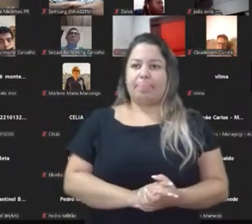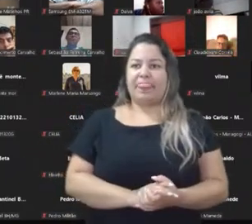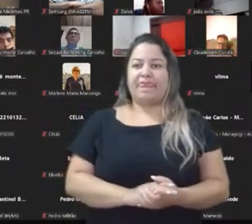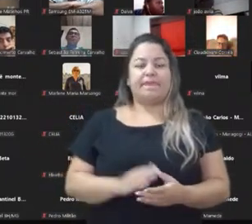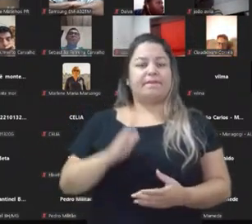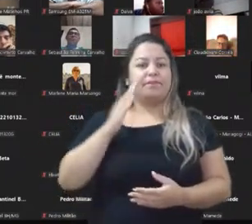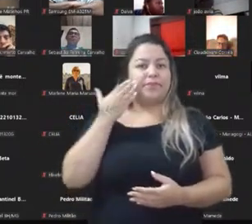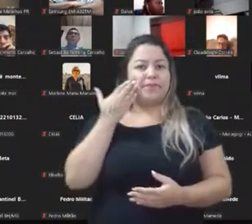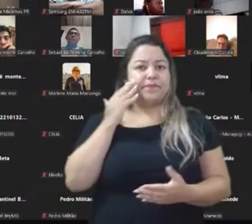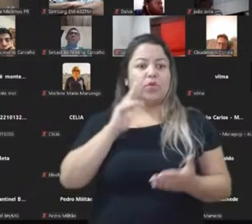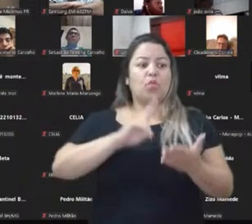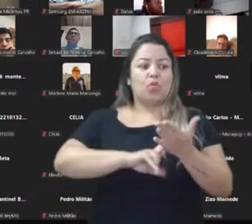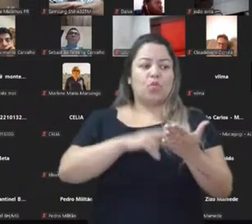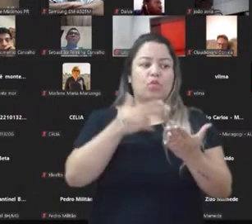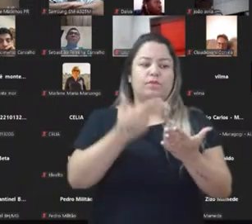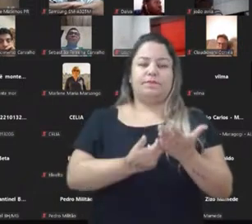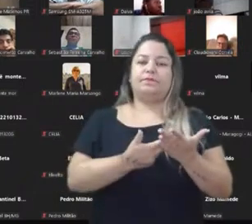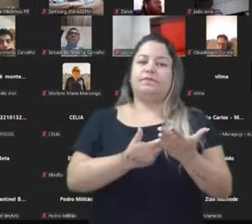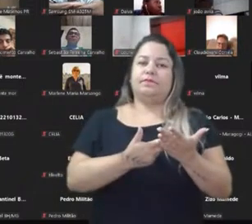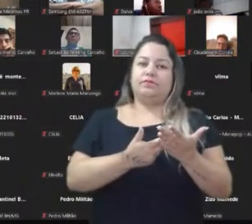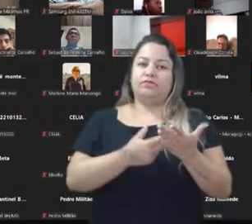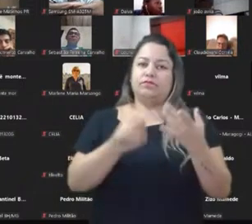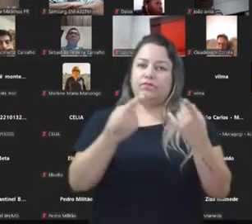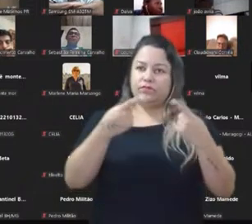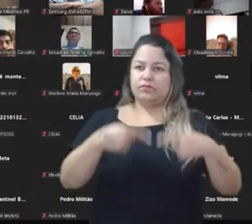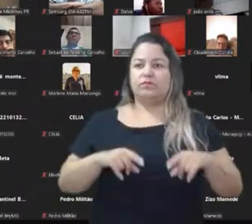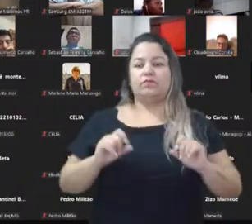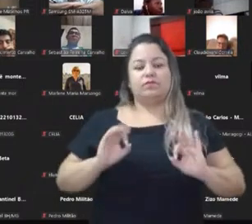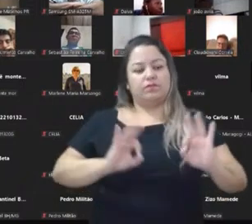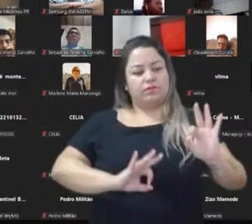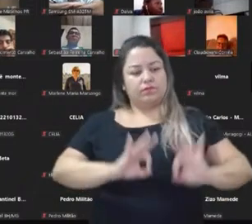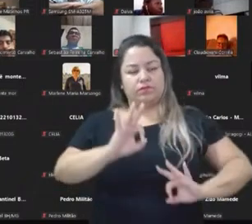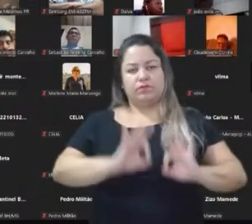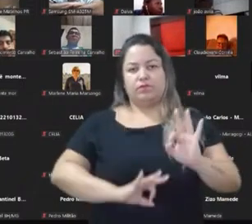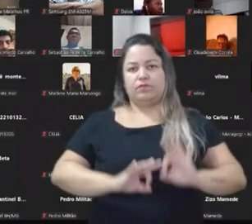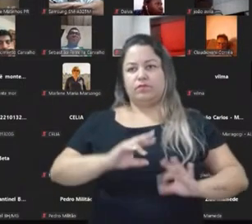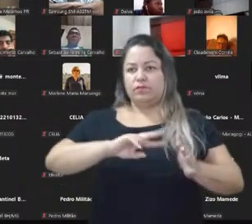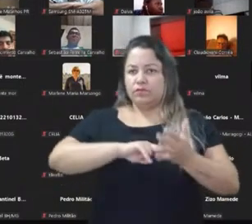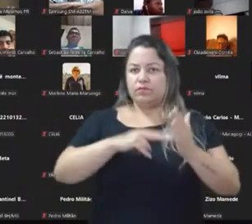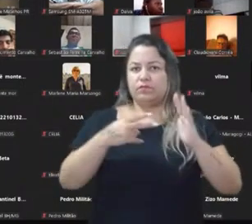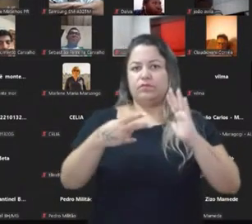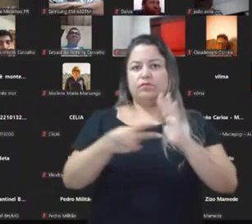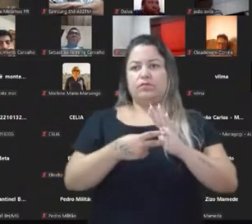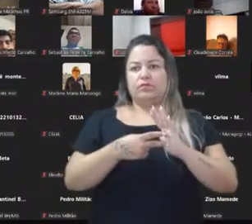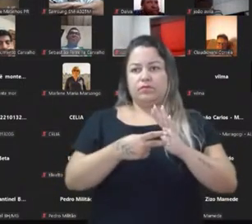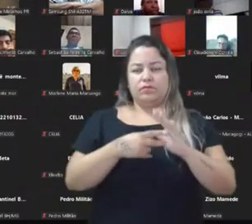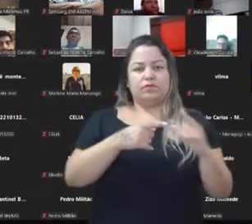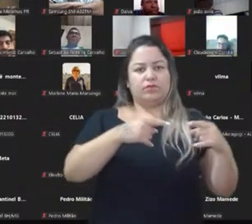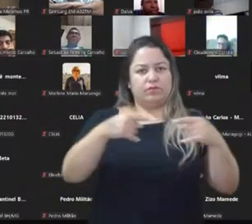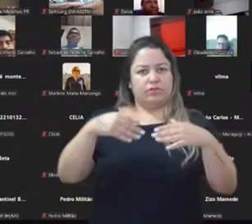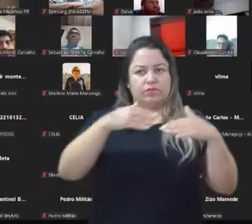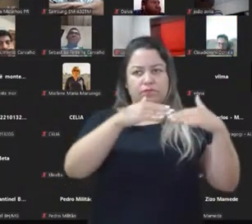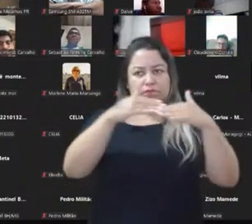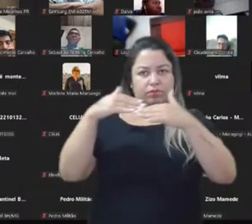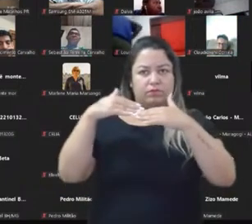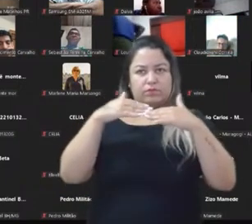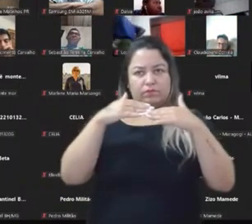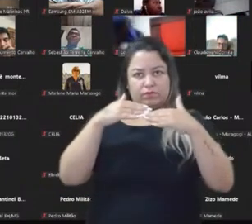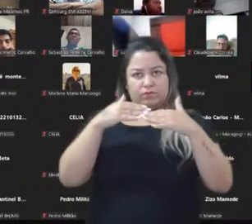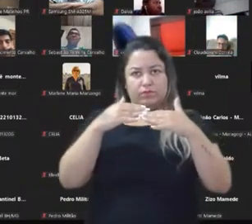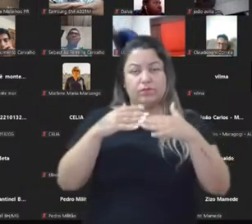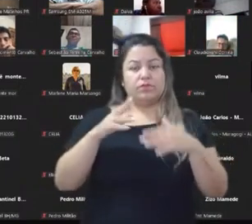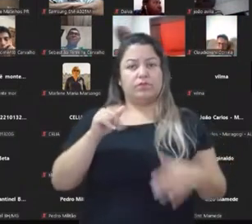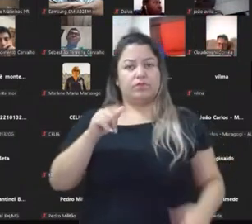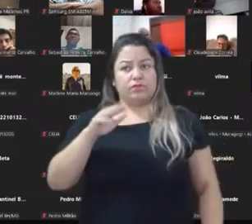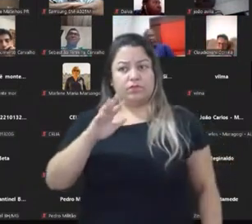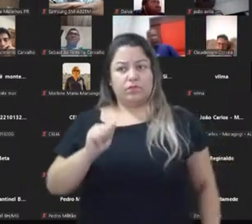debate então às vezes acho que uma pressão bem organizada com sentido bem intencionada sem disputa de protagonismo nunca é demais Sempre